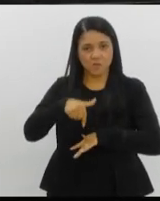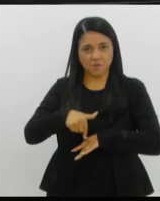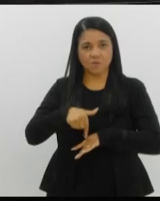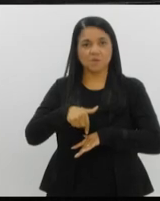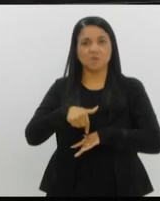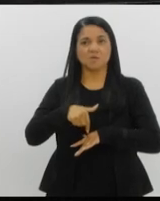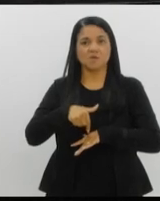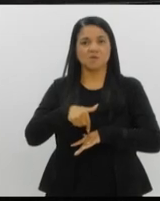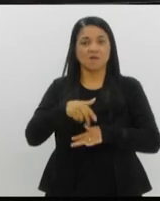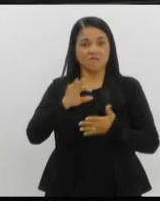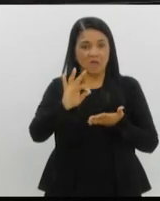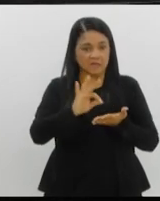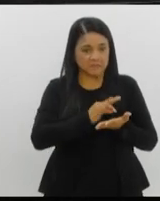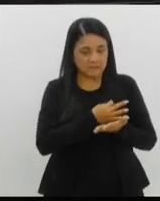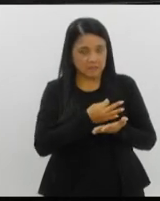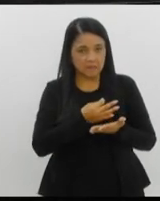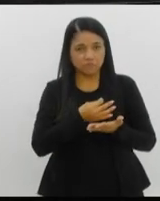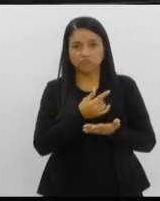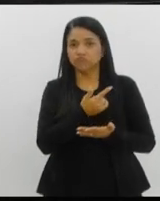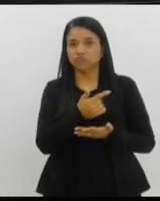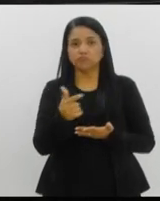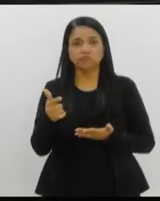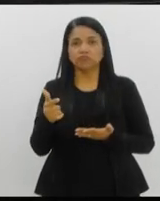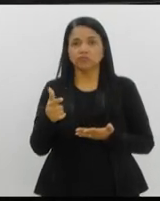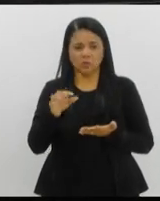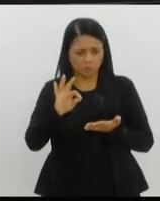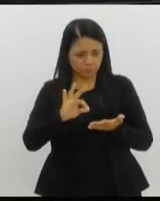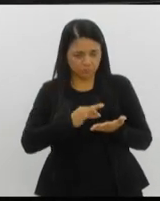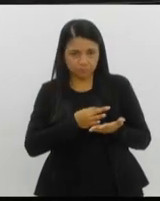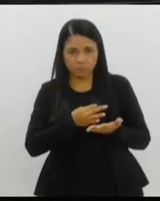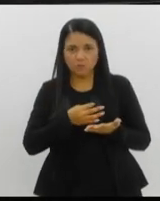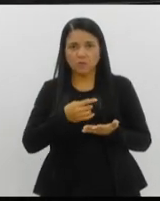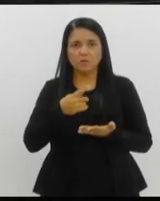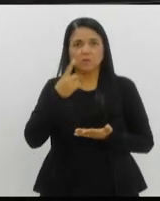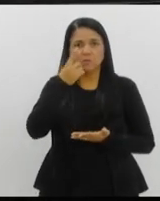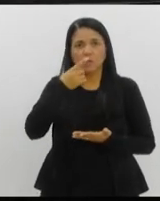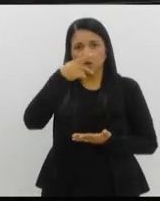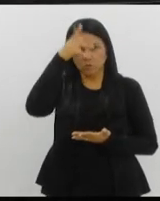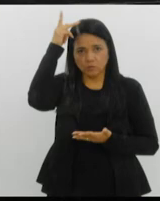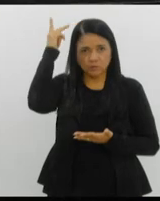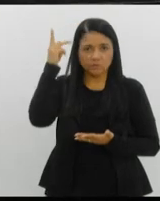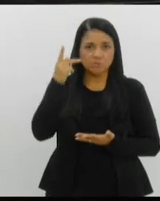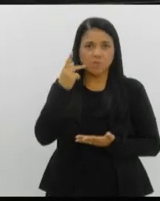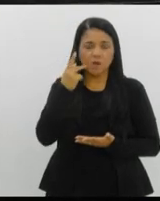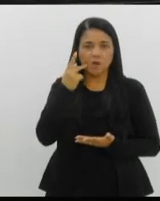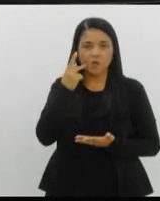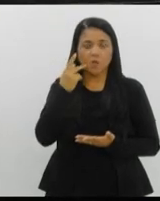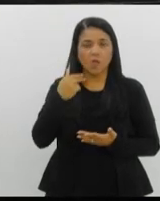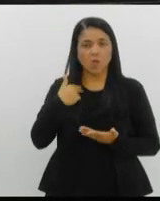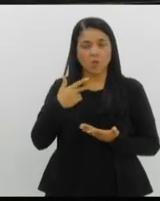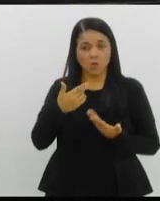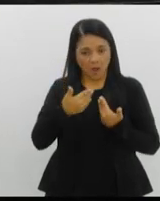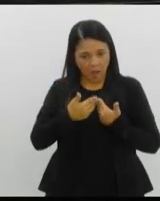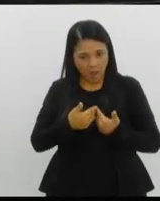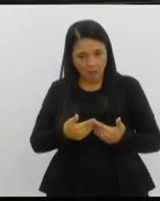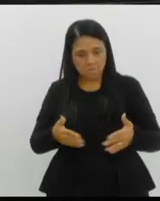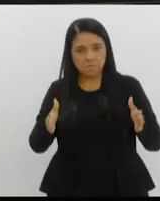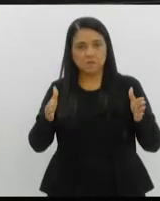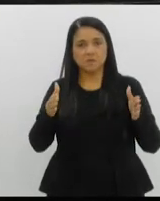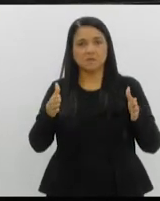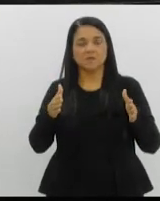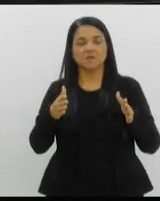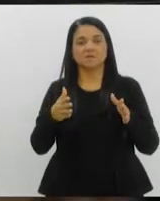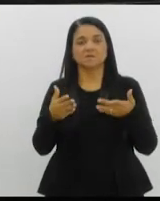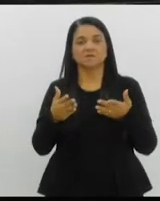e não tinha assinatura lá do nosso decano, deputado Luiz Paulo, então estou aqui cumprindo esse papel de abrir o expediente